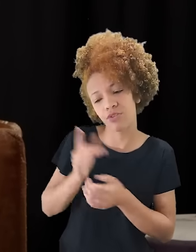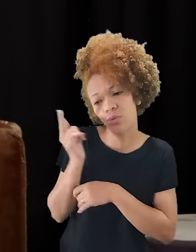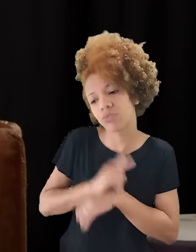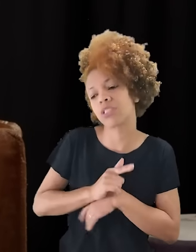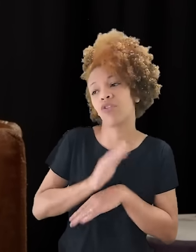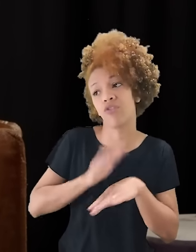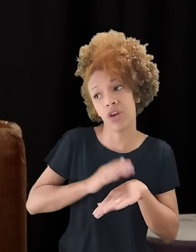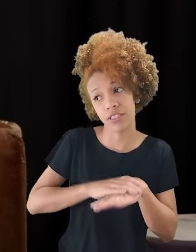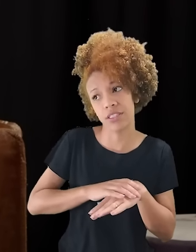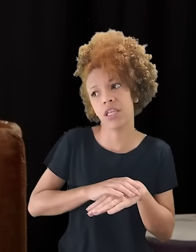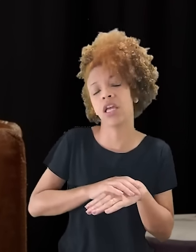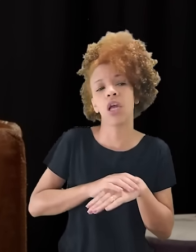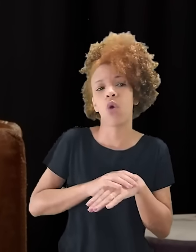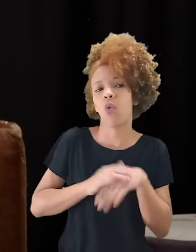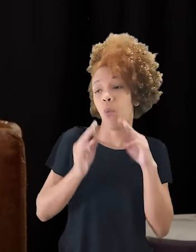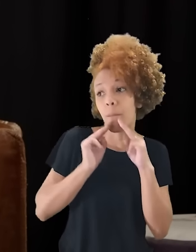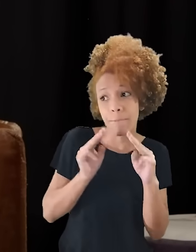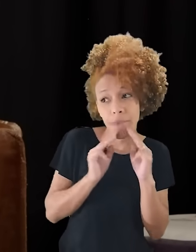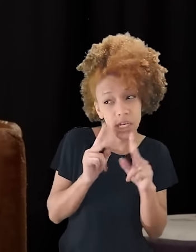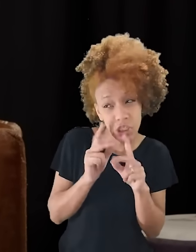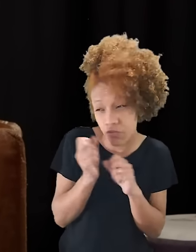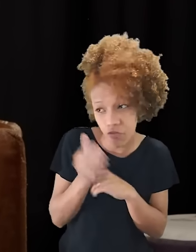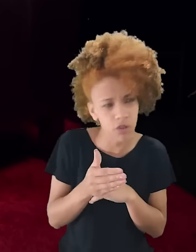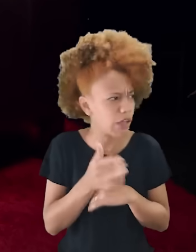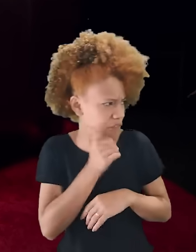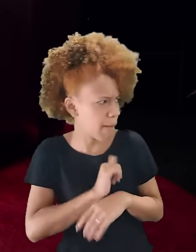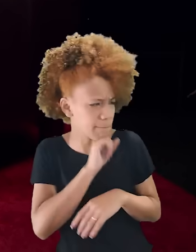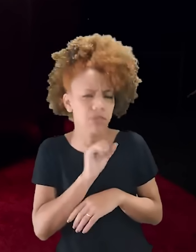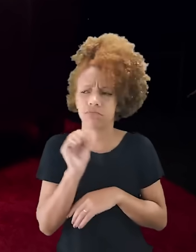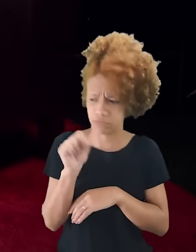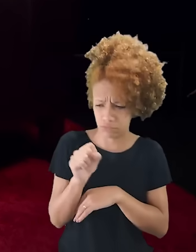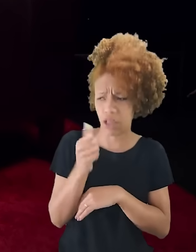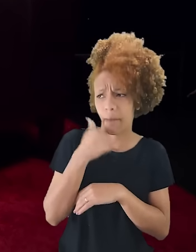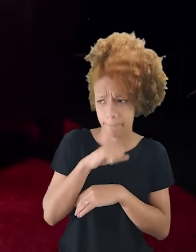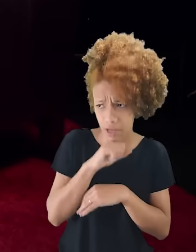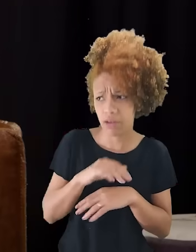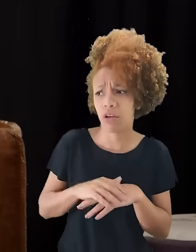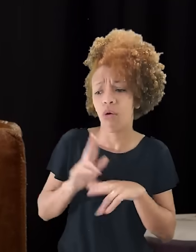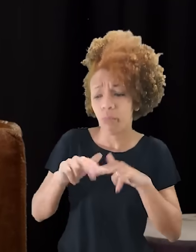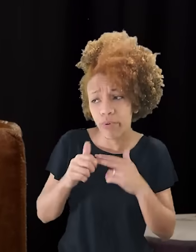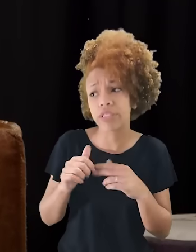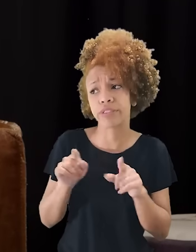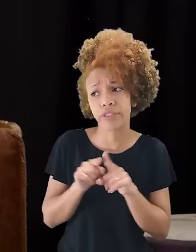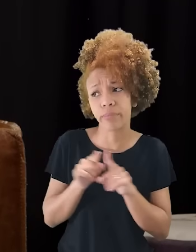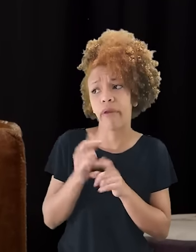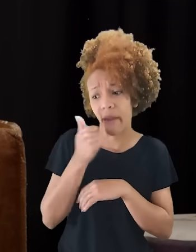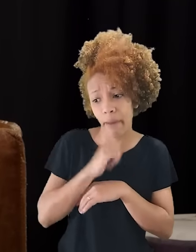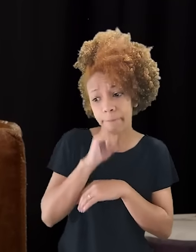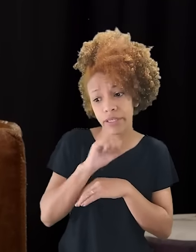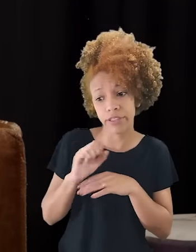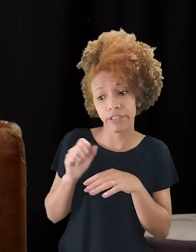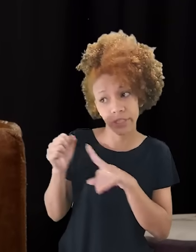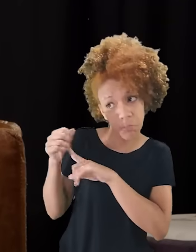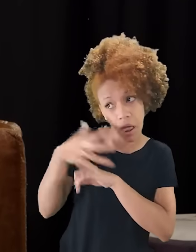conseguiu ter fazer uma estratégia de marketing muito mesmo é da mãe ide é tudo da mãe diz que inclusive diz que foi a mãe que vazou